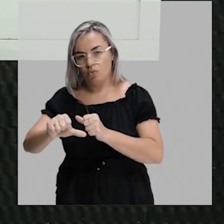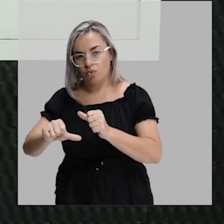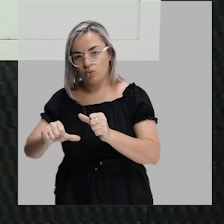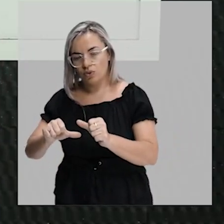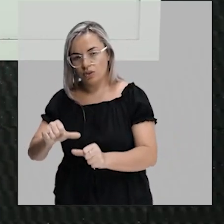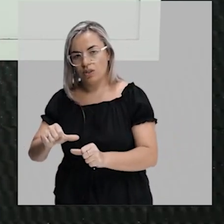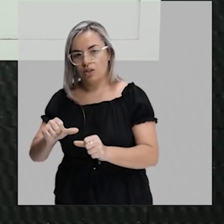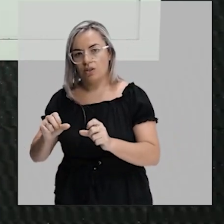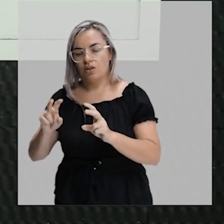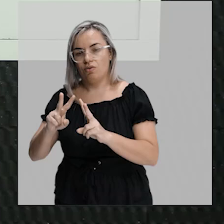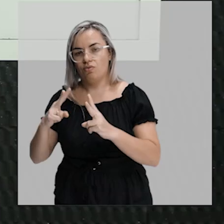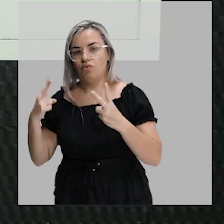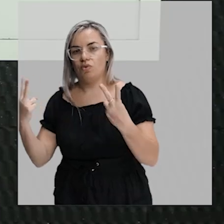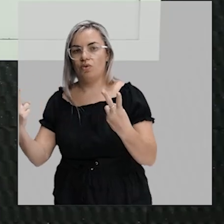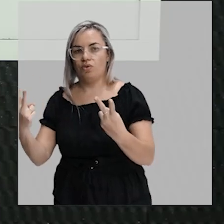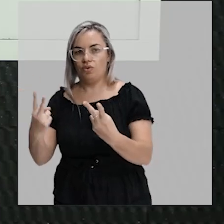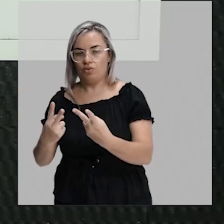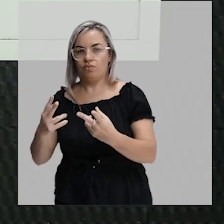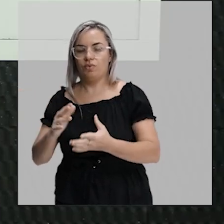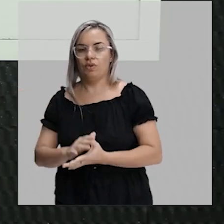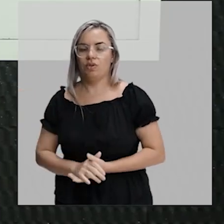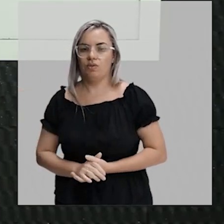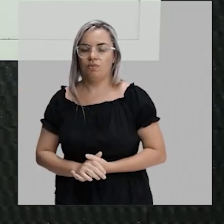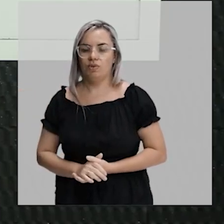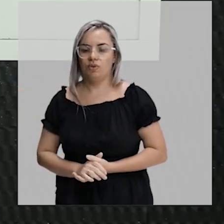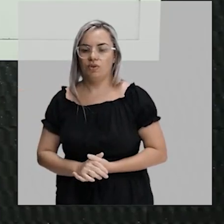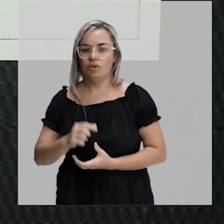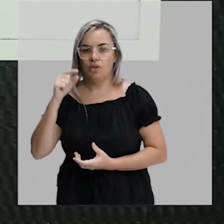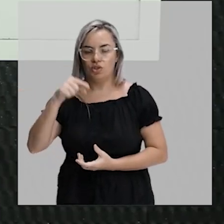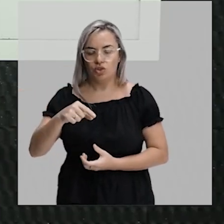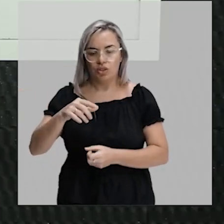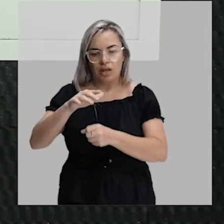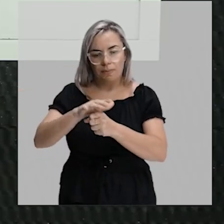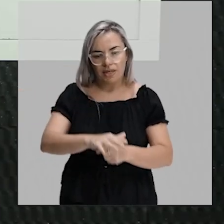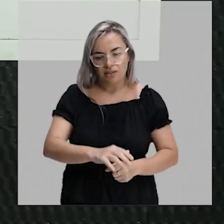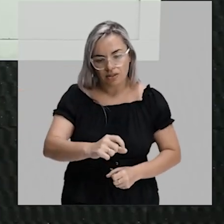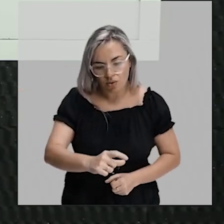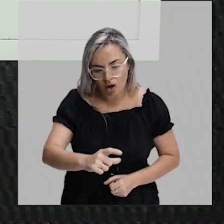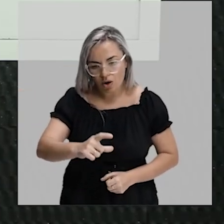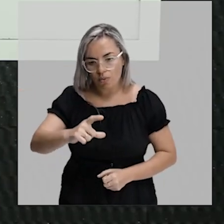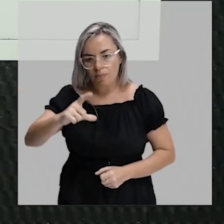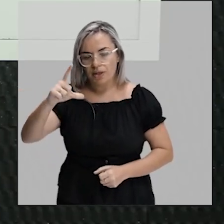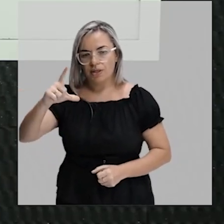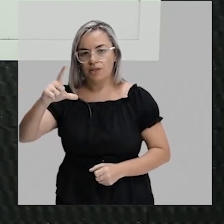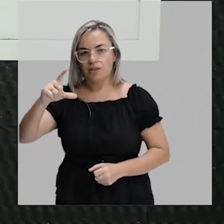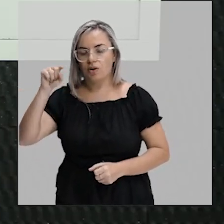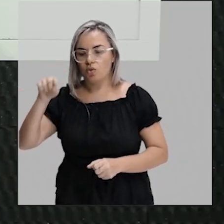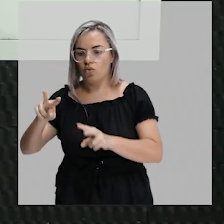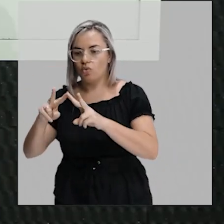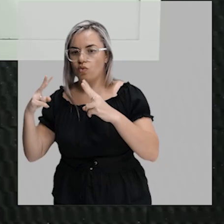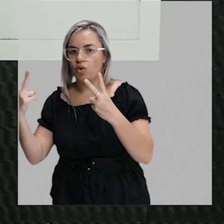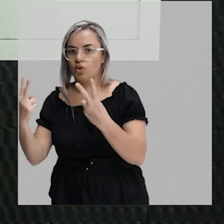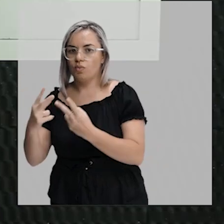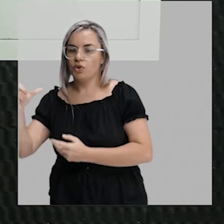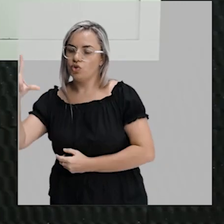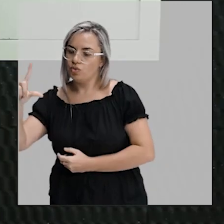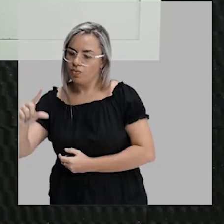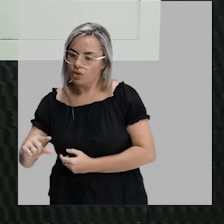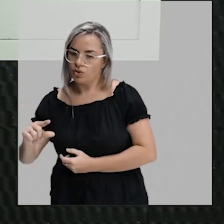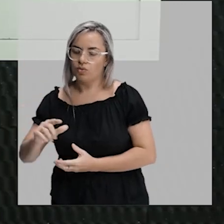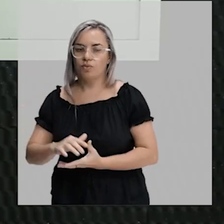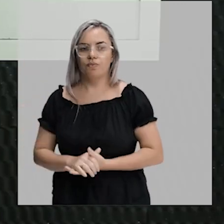Ok? Então, à medida que um diminui, o outro aumenta. Então, nós podemos fazer uma leizinha entre eles, né? Que é uma lei